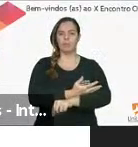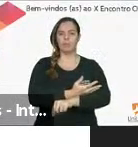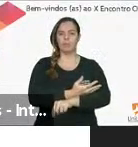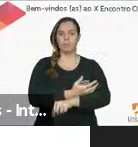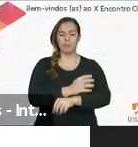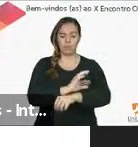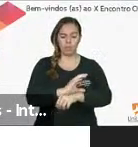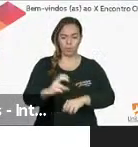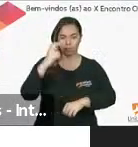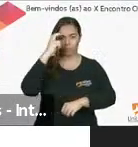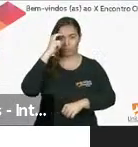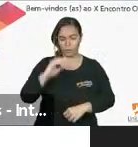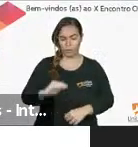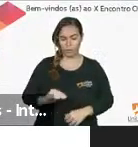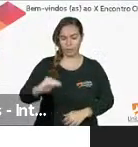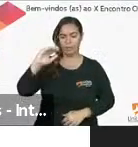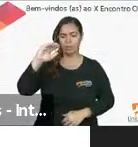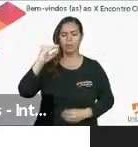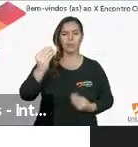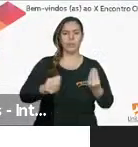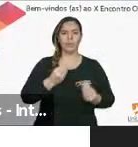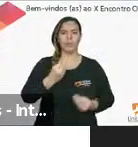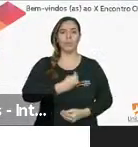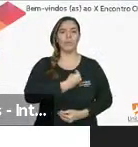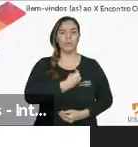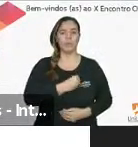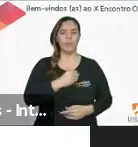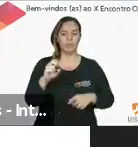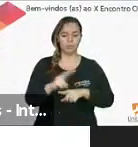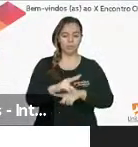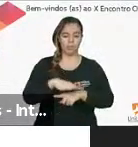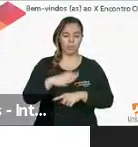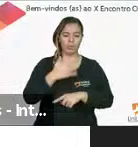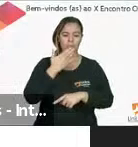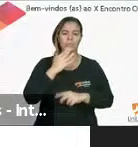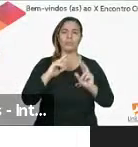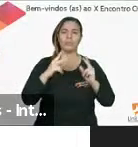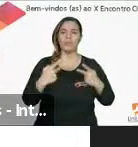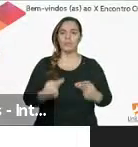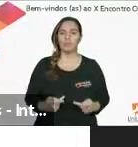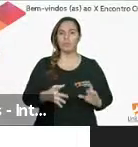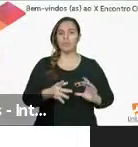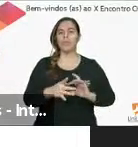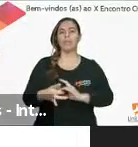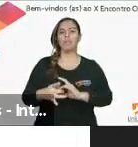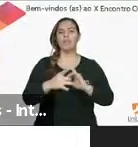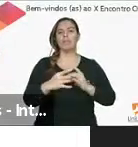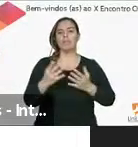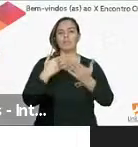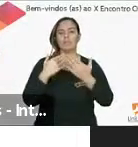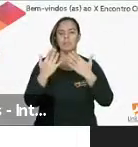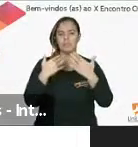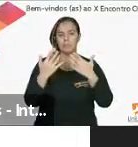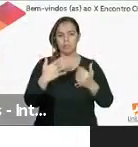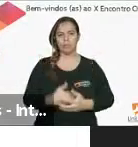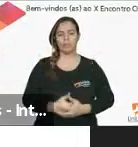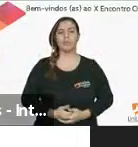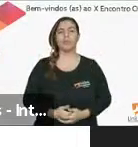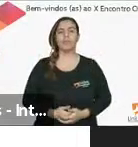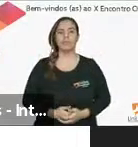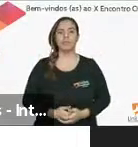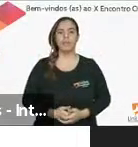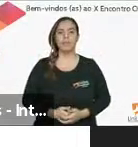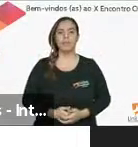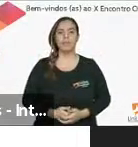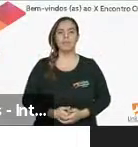cultura vivendo nela como um tipo particular de ser humano na rede de conversações que a define. E